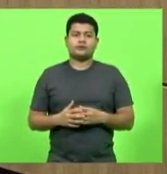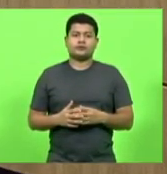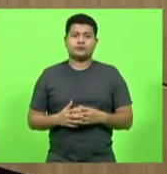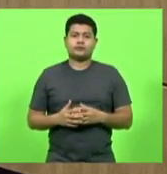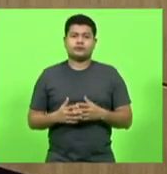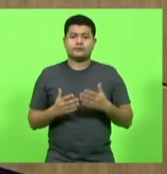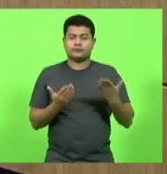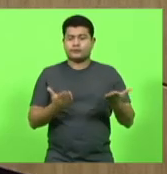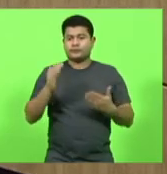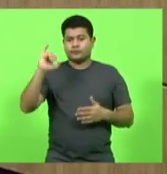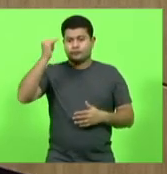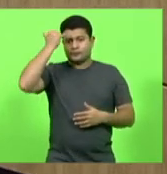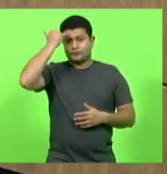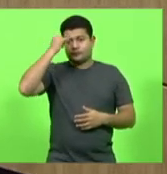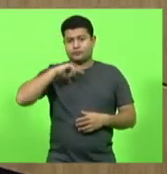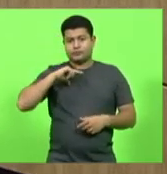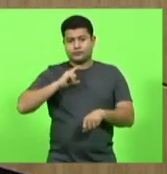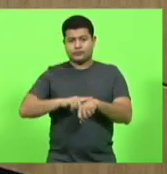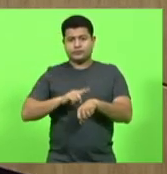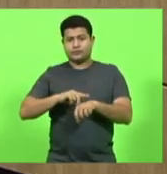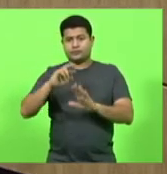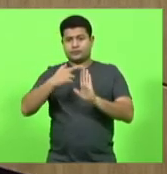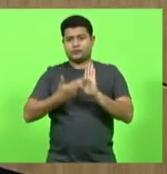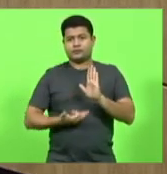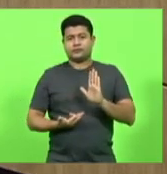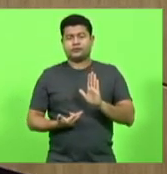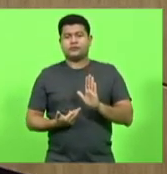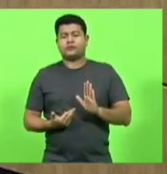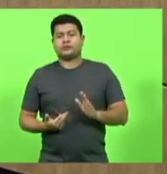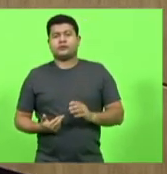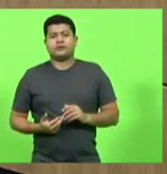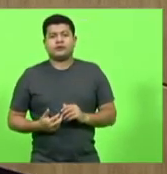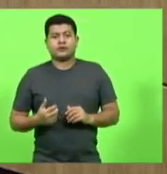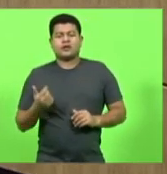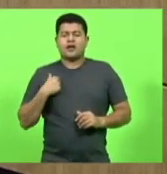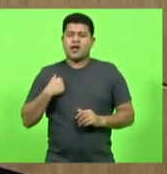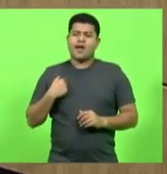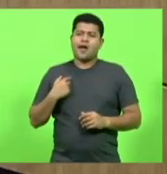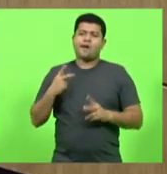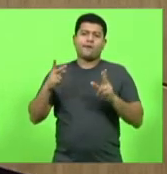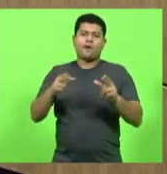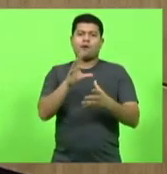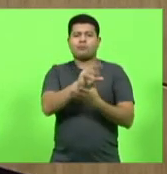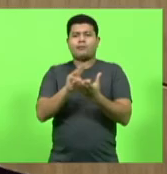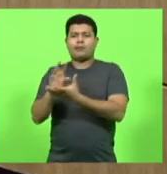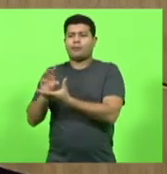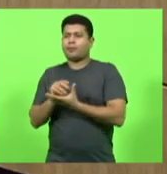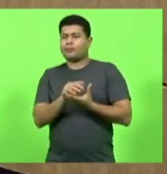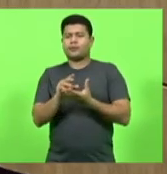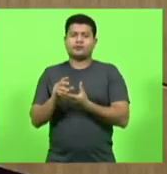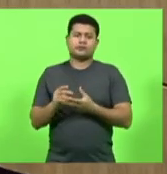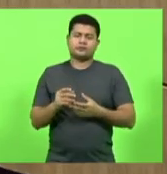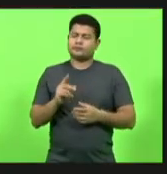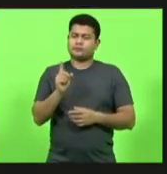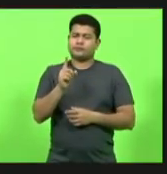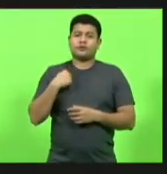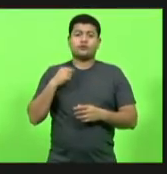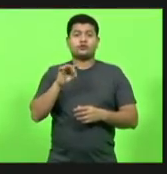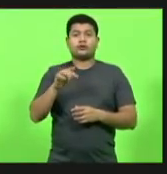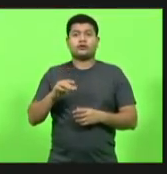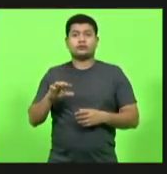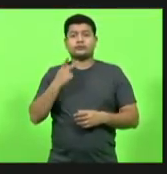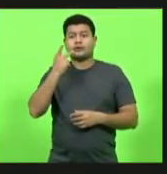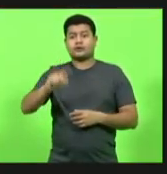tempo regimental, deputado. Senhor presidente, eu não quero ser repetitivo e nem cansativo, apenas quero reforçar